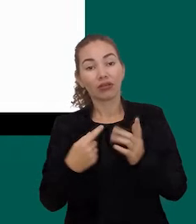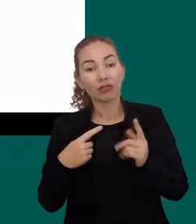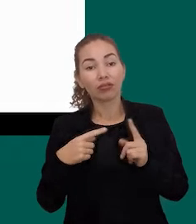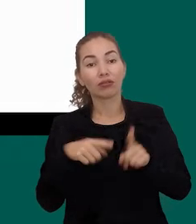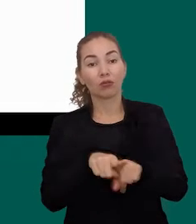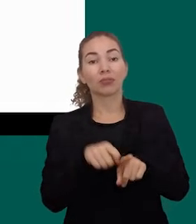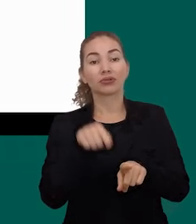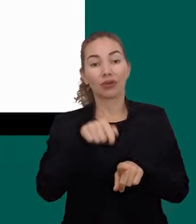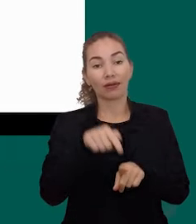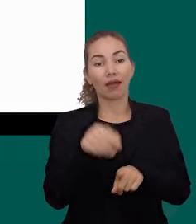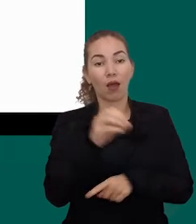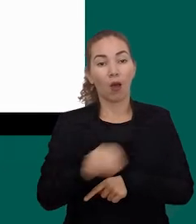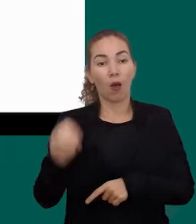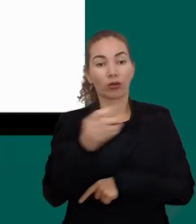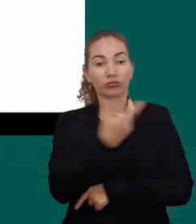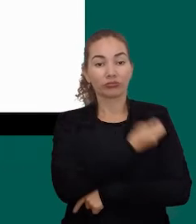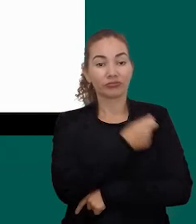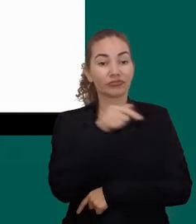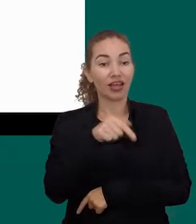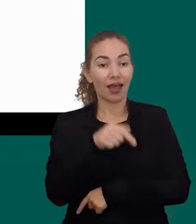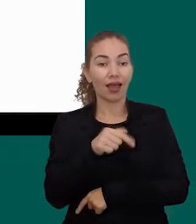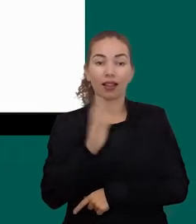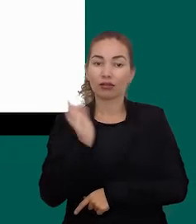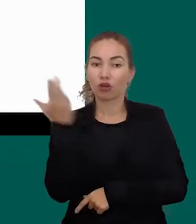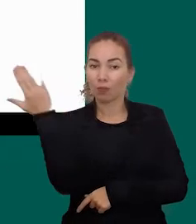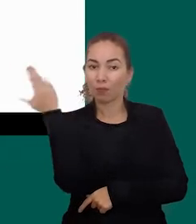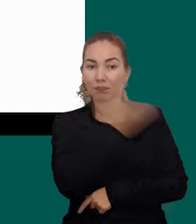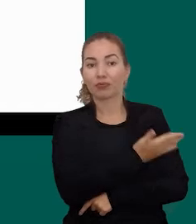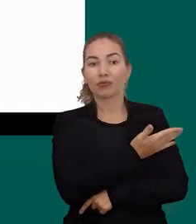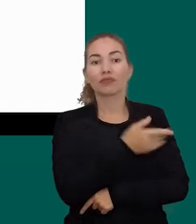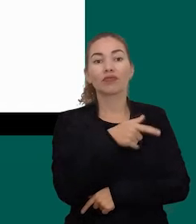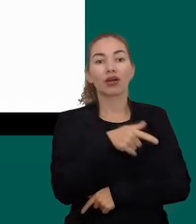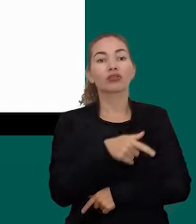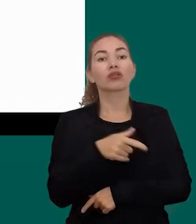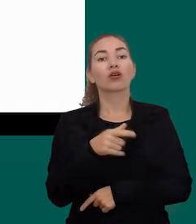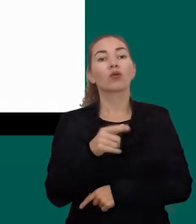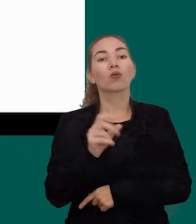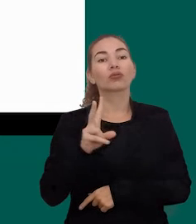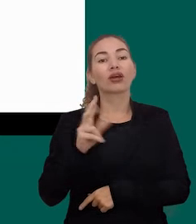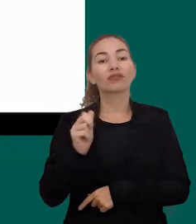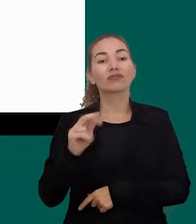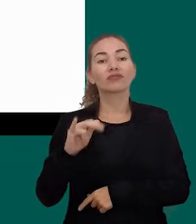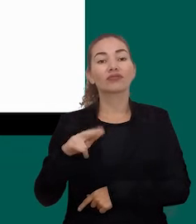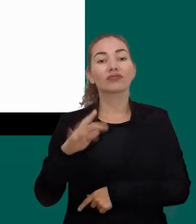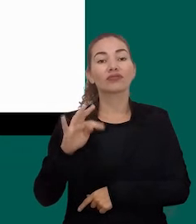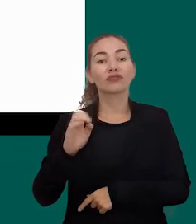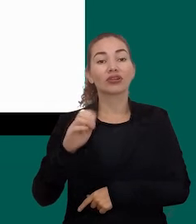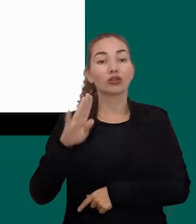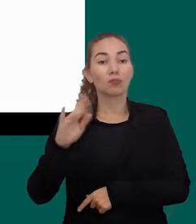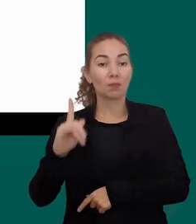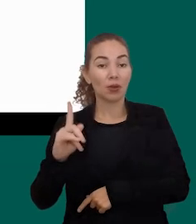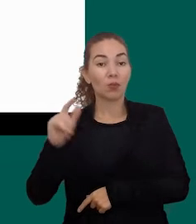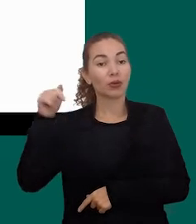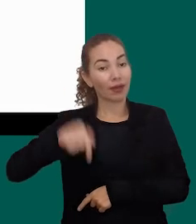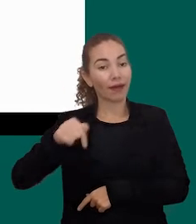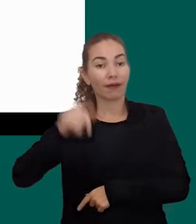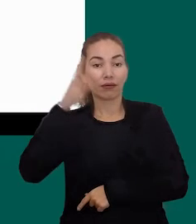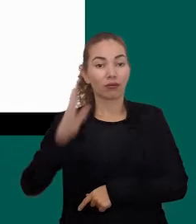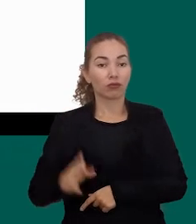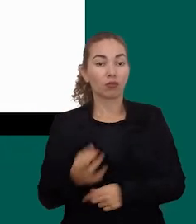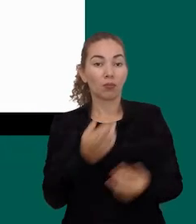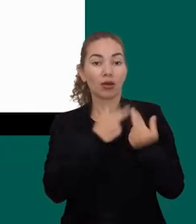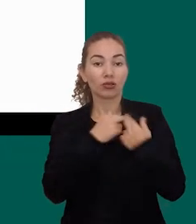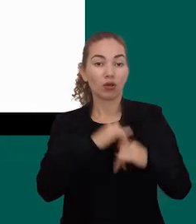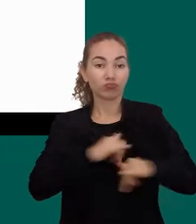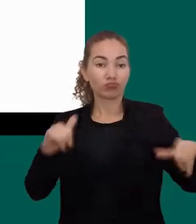é excelente. Ela tem uma eficácia comprovada já contra a variante P1, que é a nossa variante do Brasil, que está, de certa forma, sendo responsável por todo esse